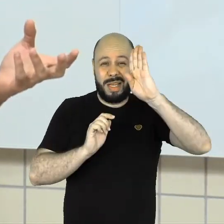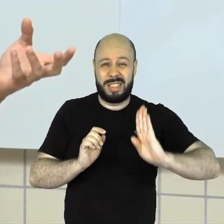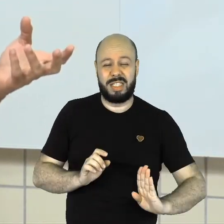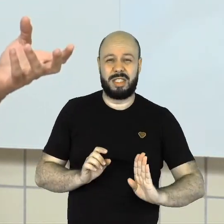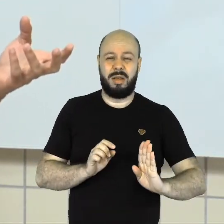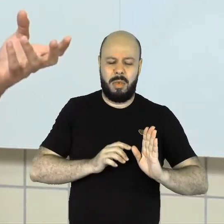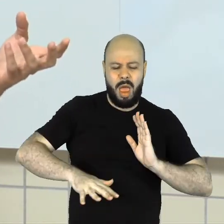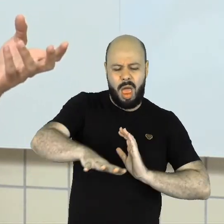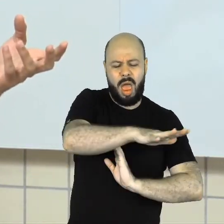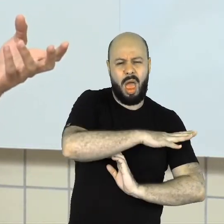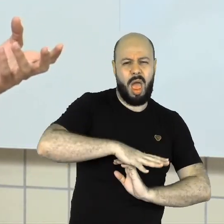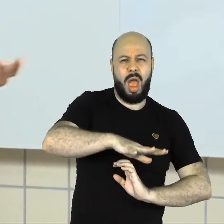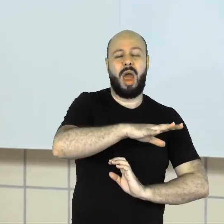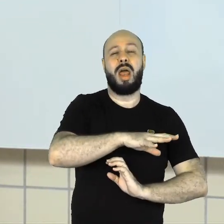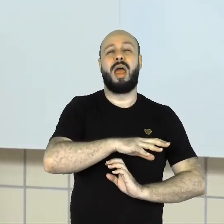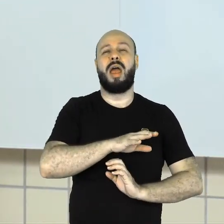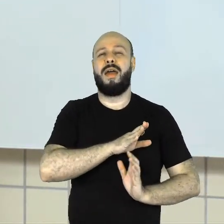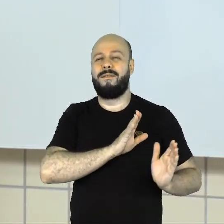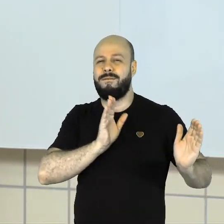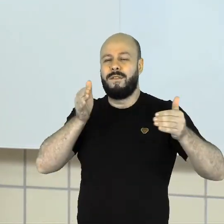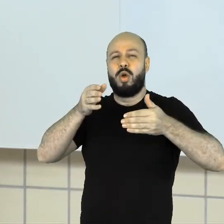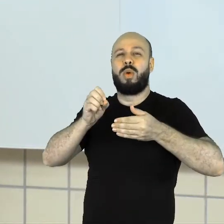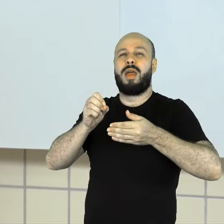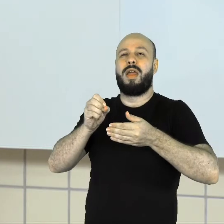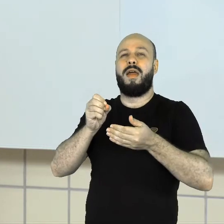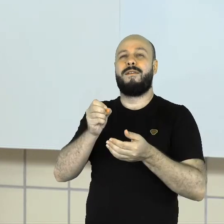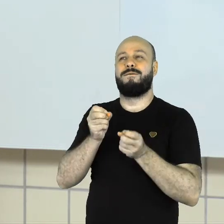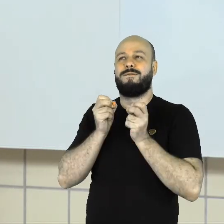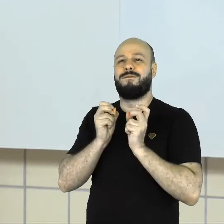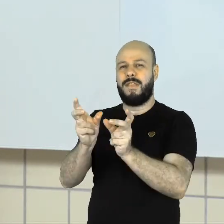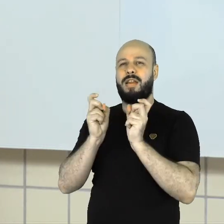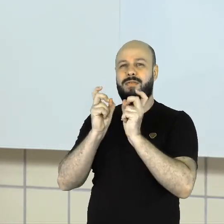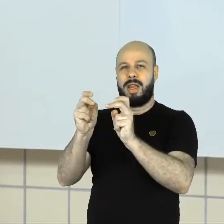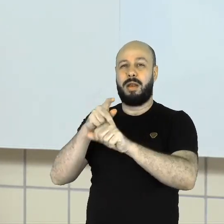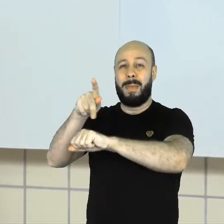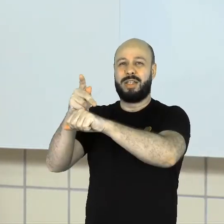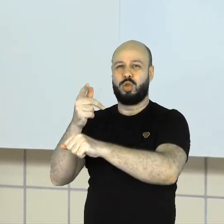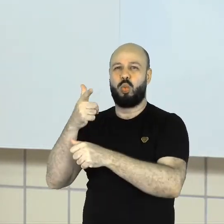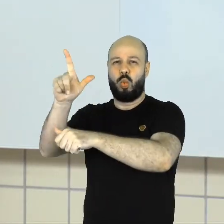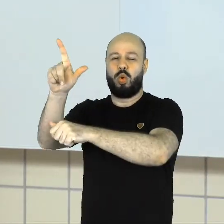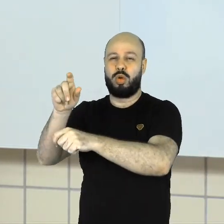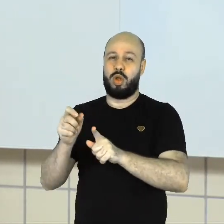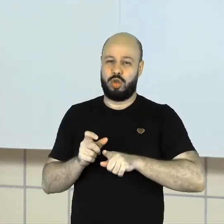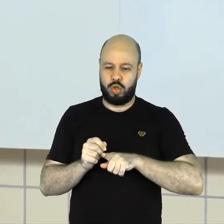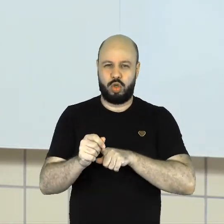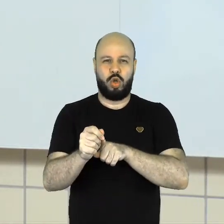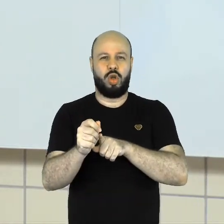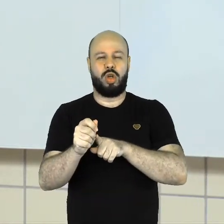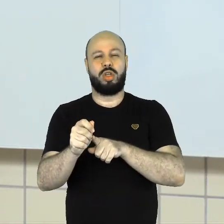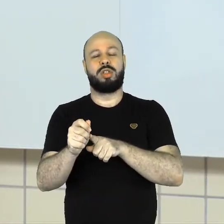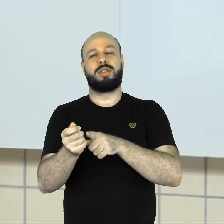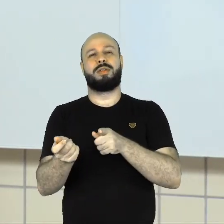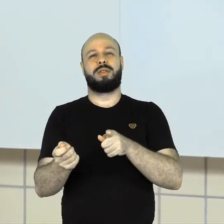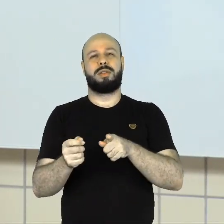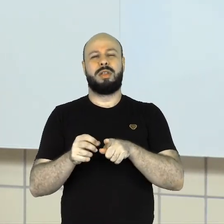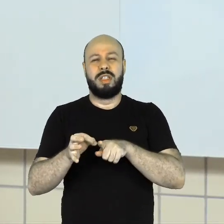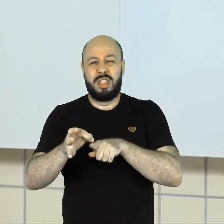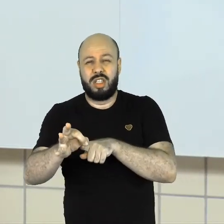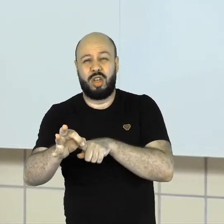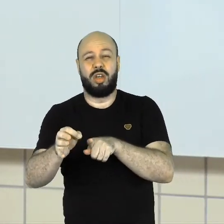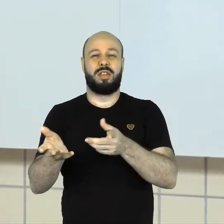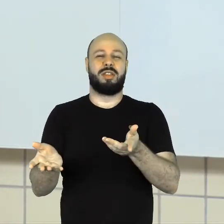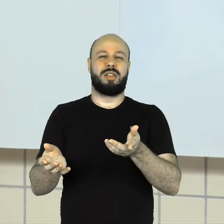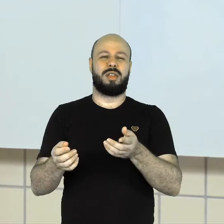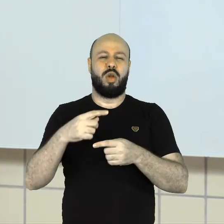agricultáveis, elas são mais voltadas para exportação. Soja, milho, cana,